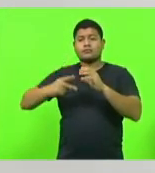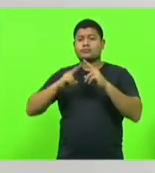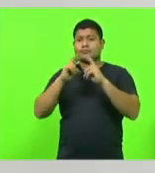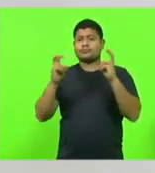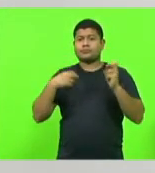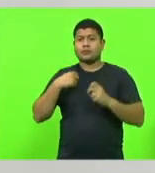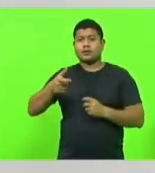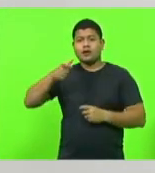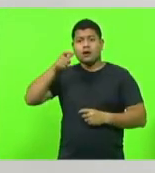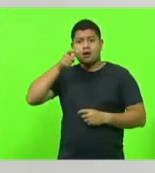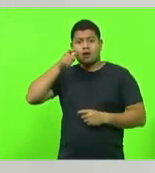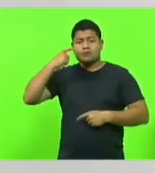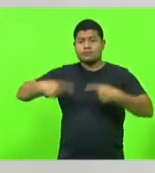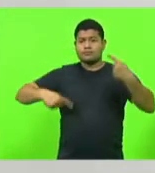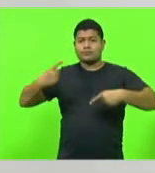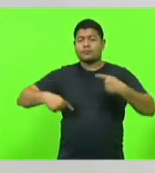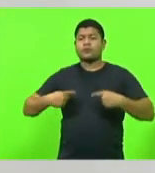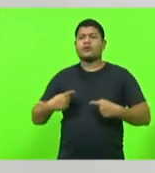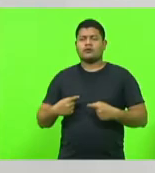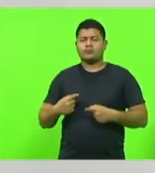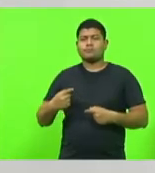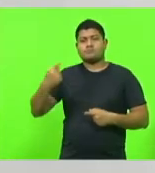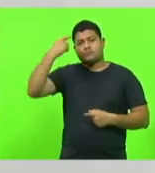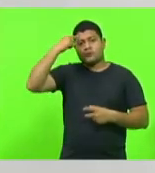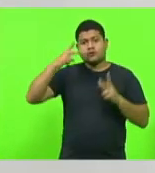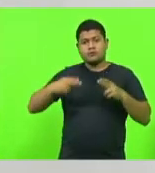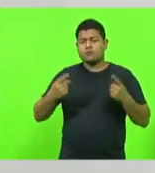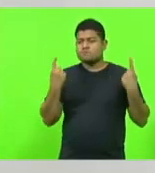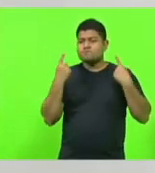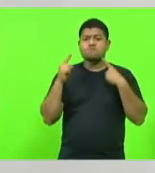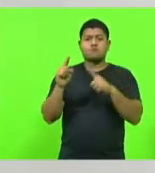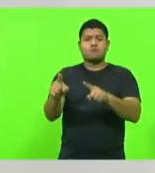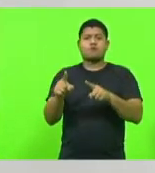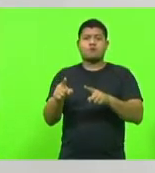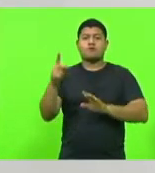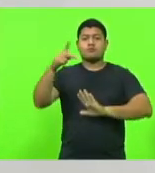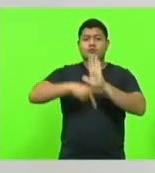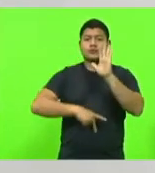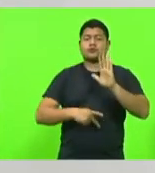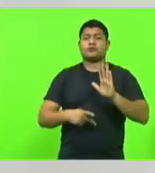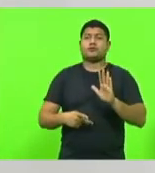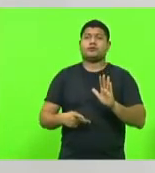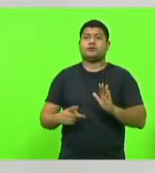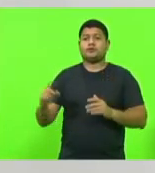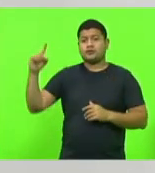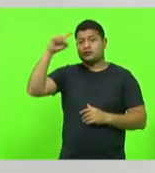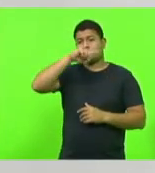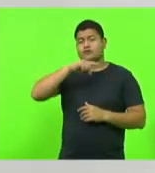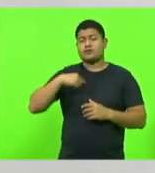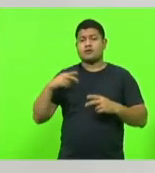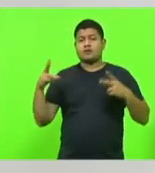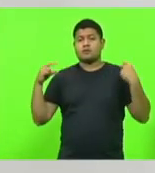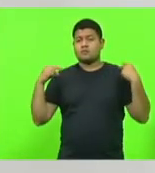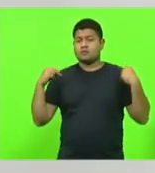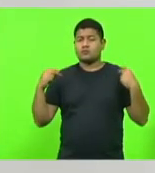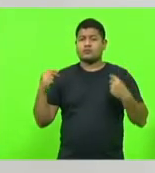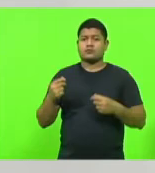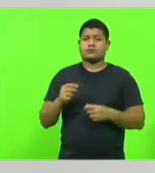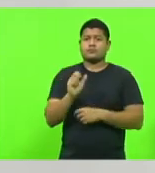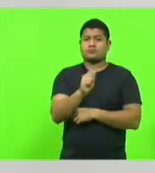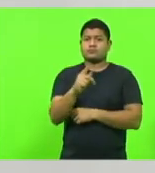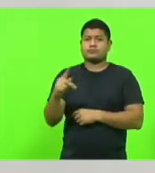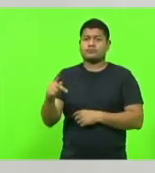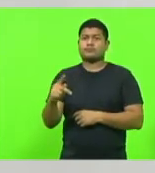debate serão contra esse projeto do encarecimento e da dificuldade para o motorista de aplicativo e para o